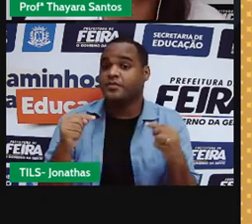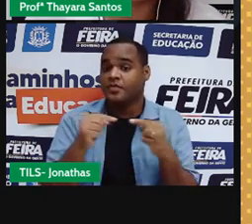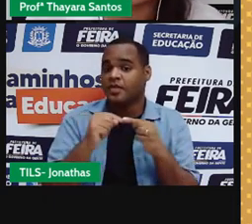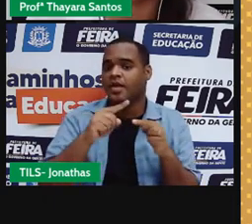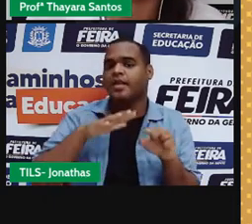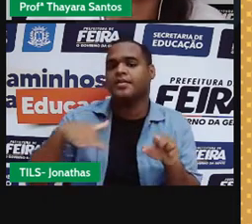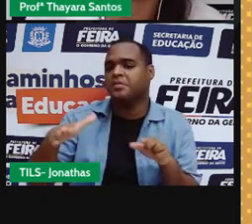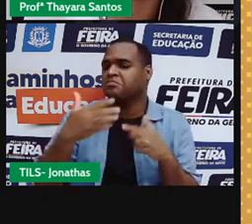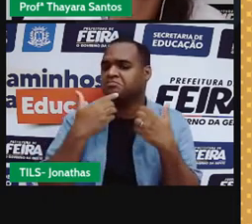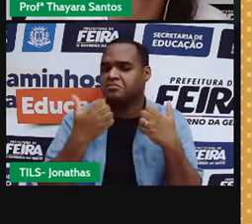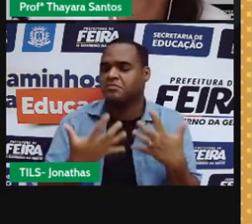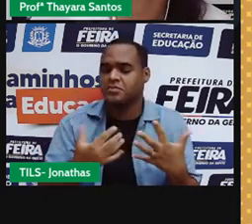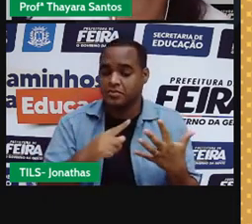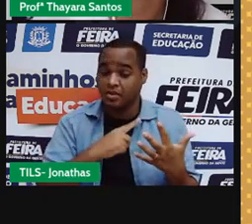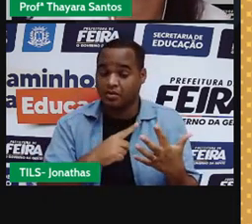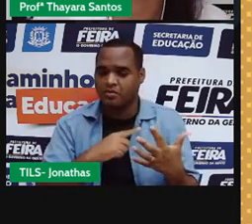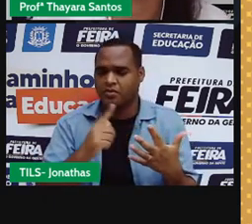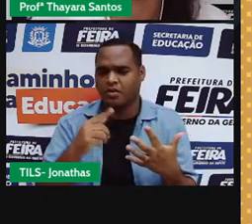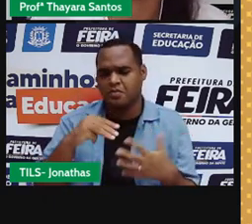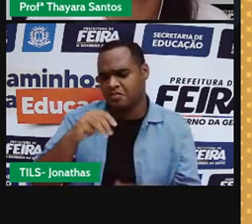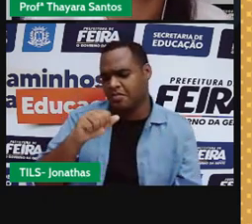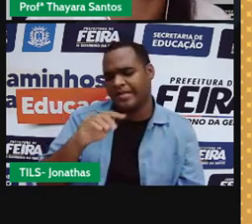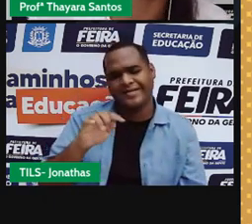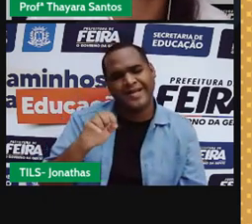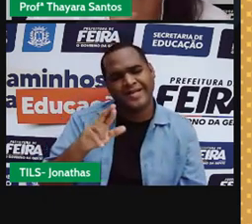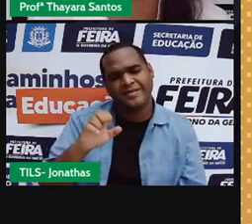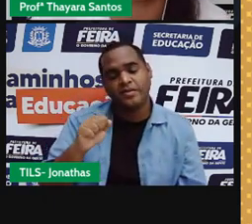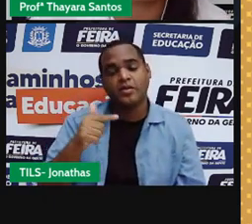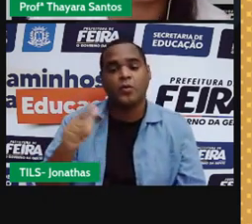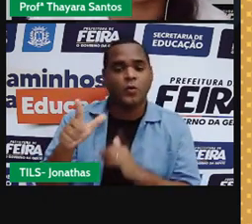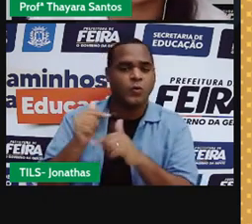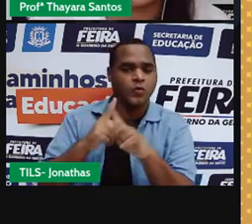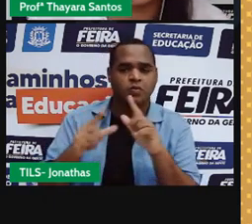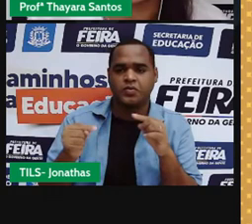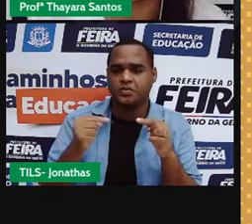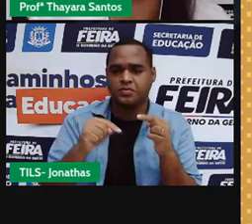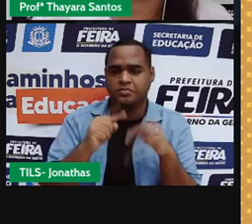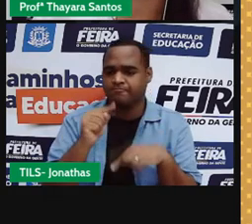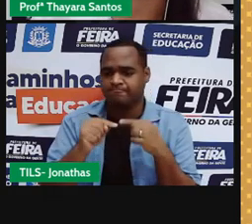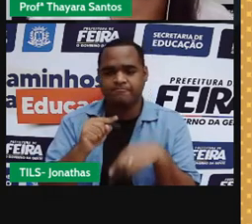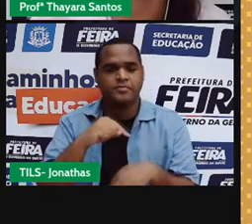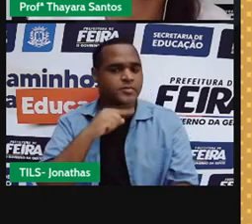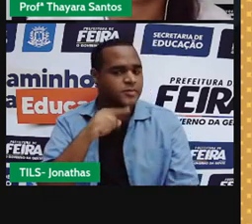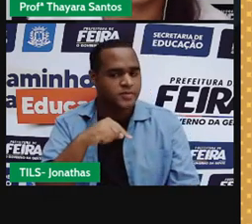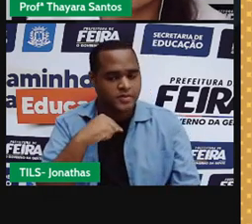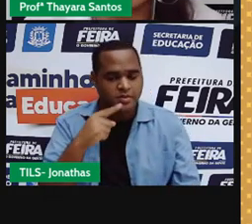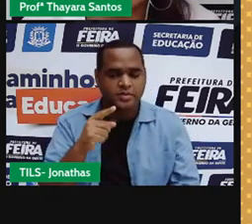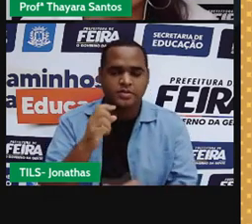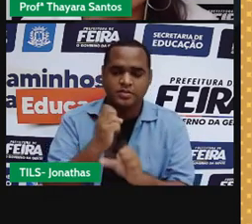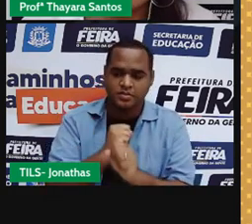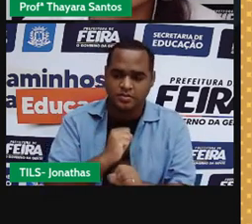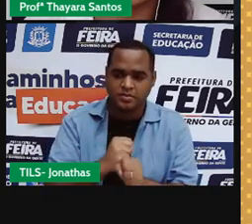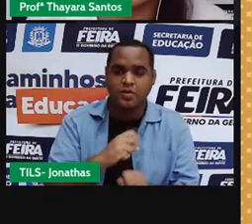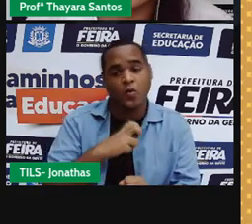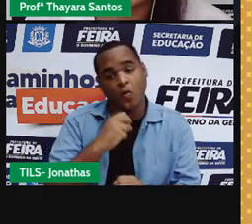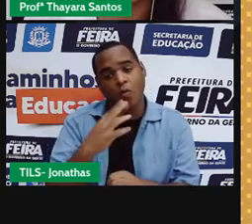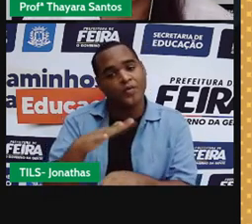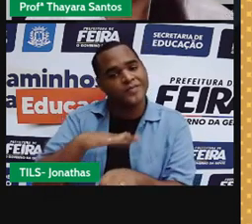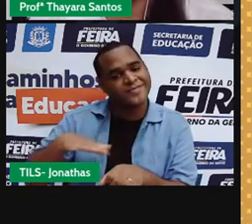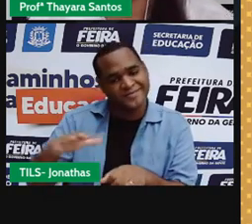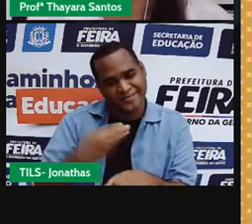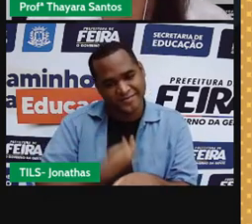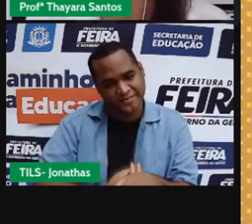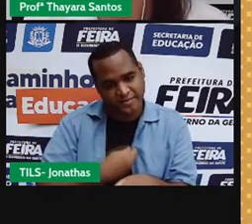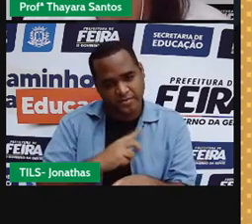a gente diz que é matéria. E o que não vai ser matéria? Aquilo que eu não consigo medir a quantidade de massa nem o espaço que ocupa, como é o caso